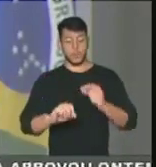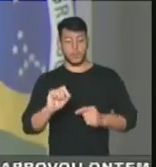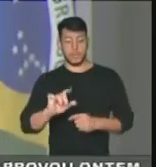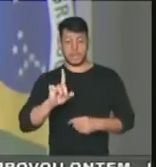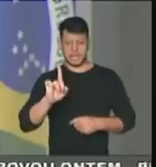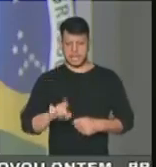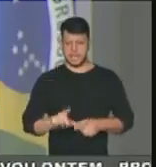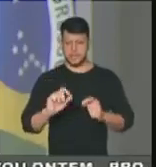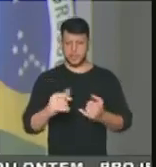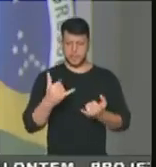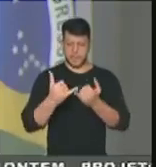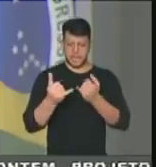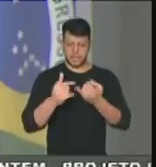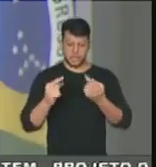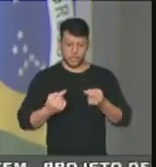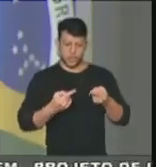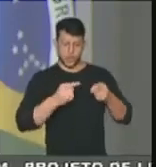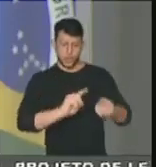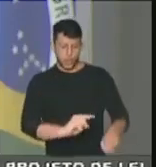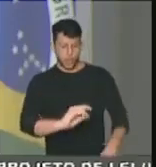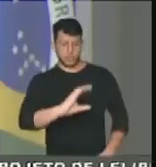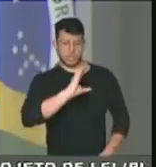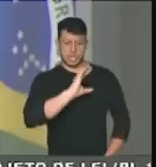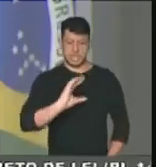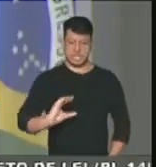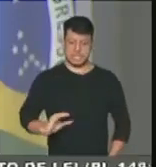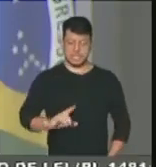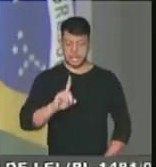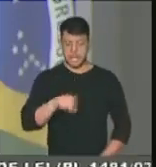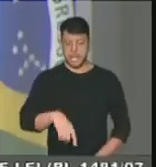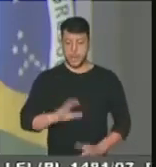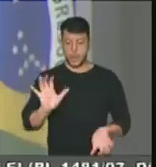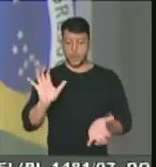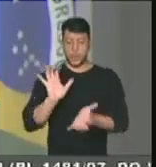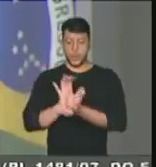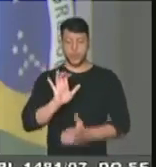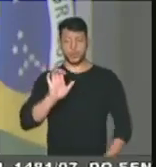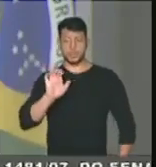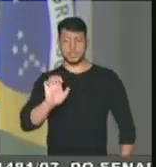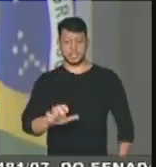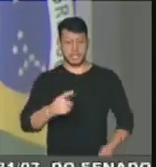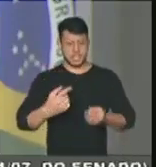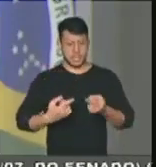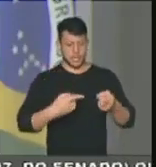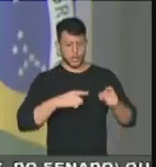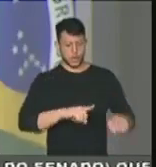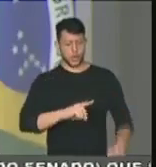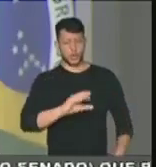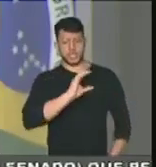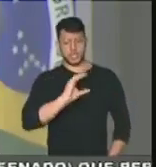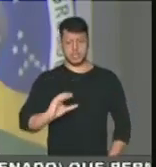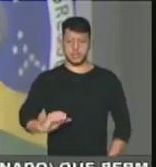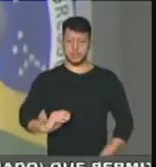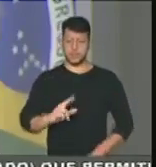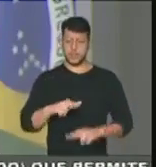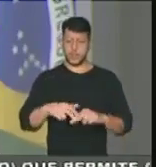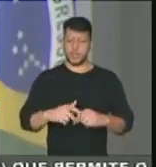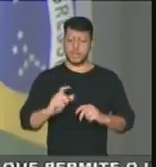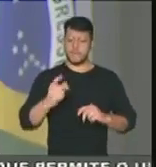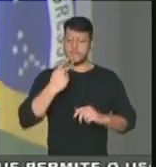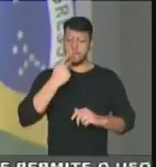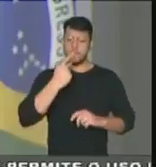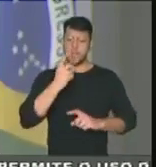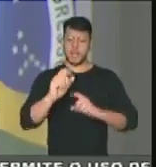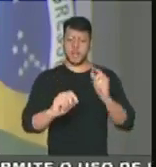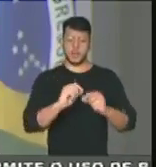cristofobia dessa esquerda que coloca na fé cristã a conta por